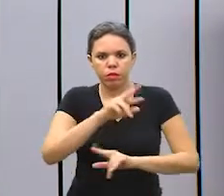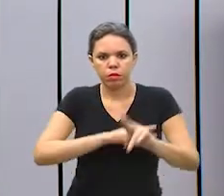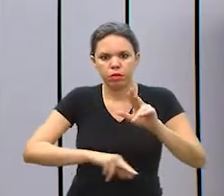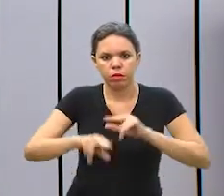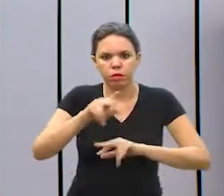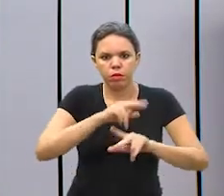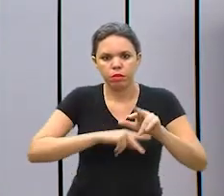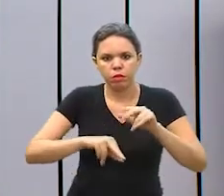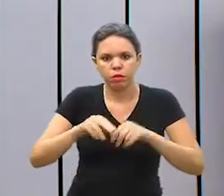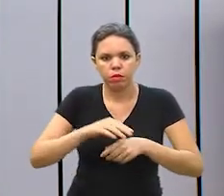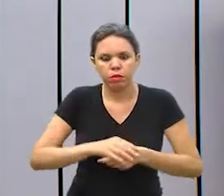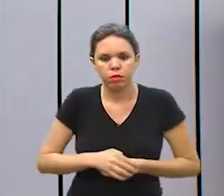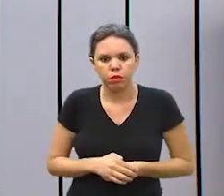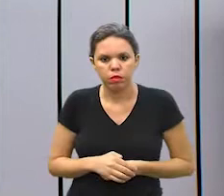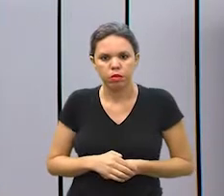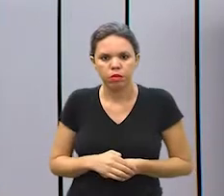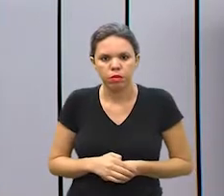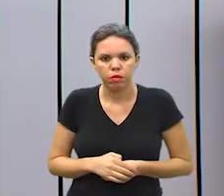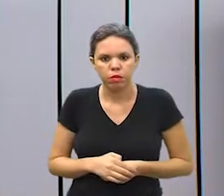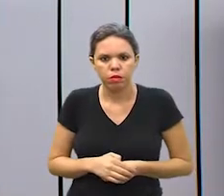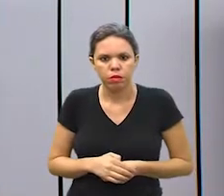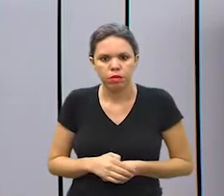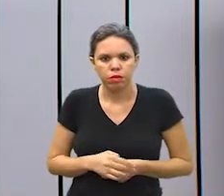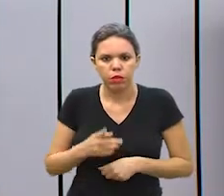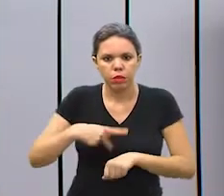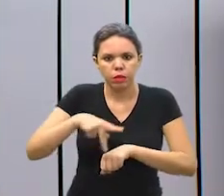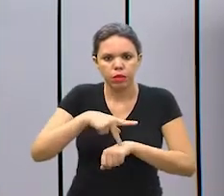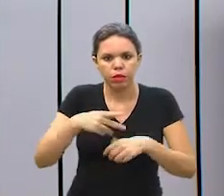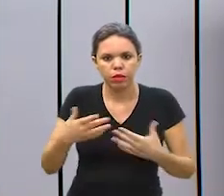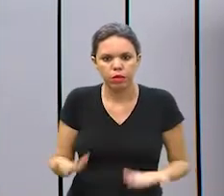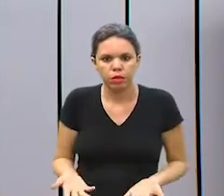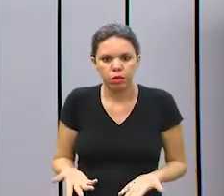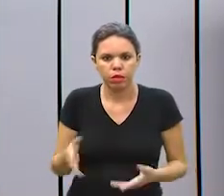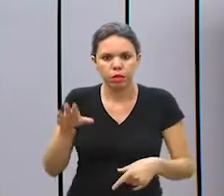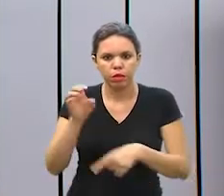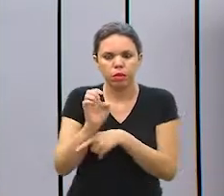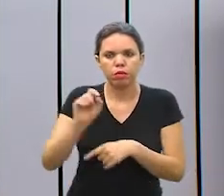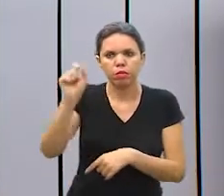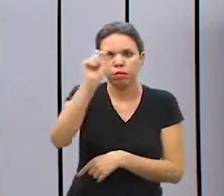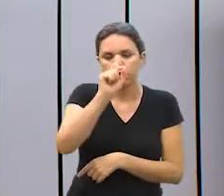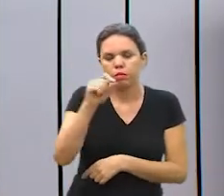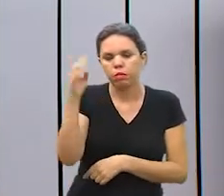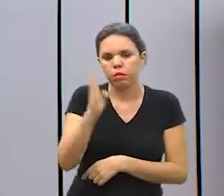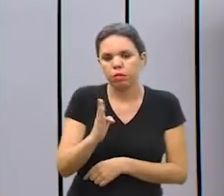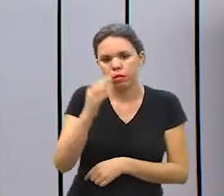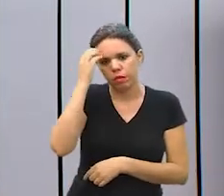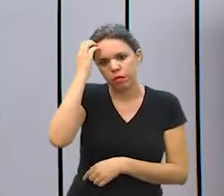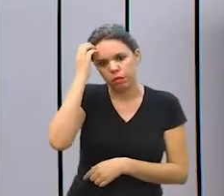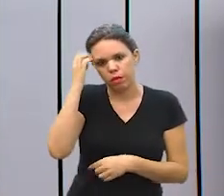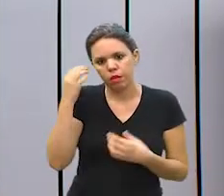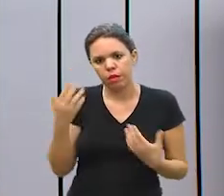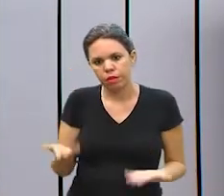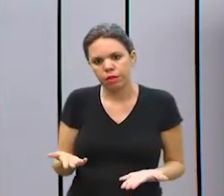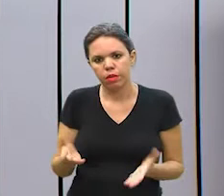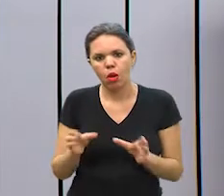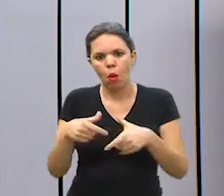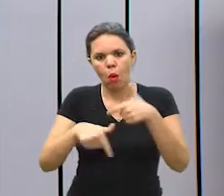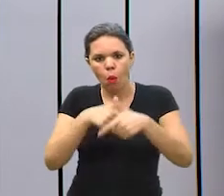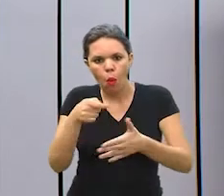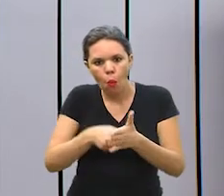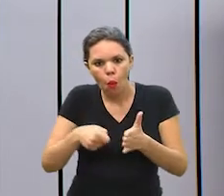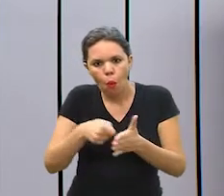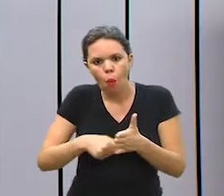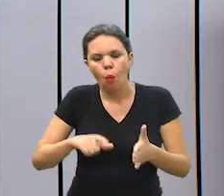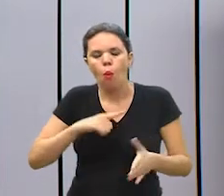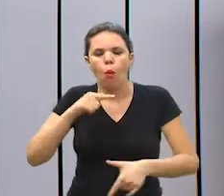diversos cenários nos diversos países e estados brasileiros, mas é uma comissão que